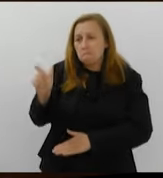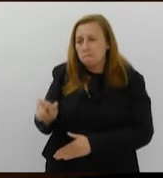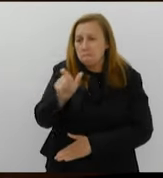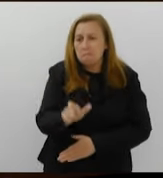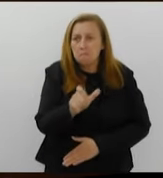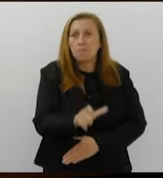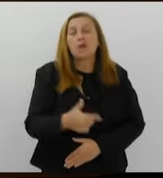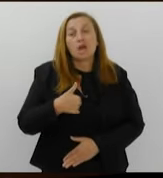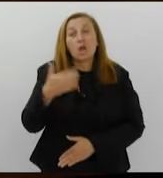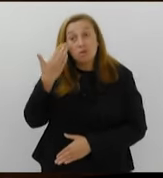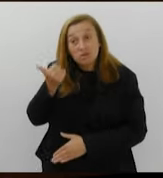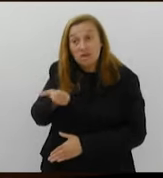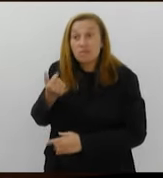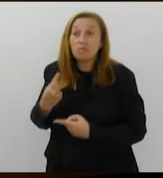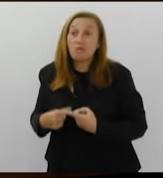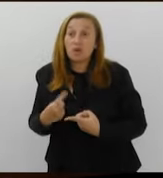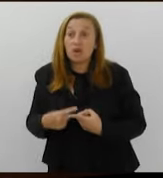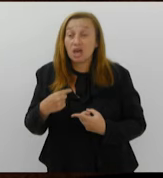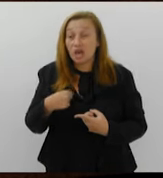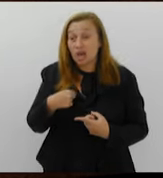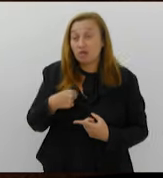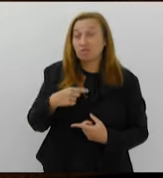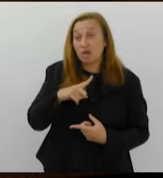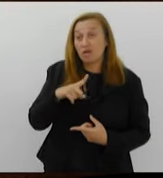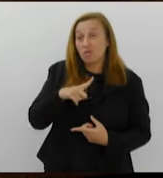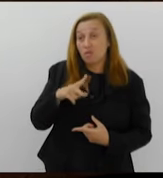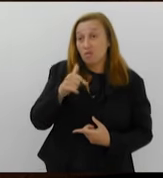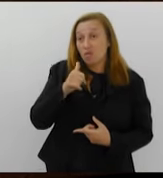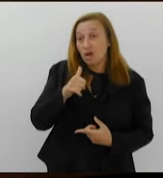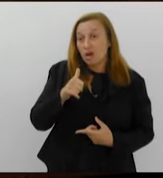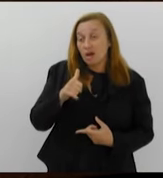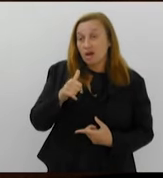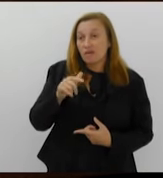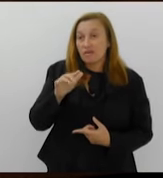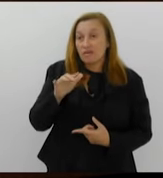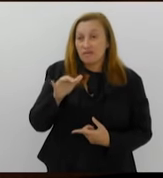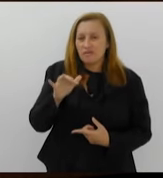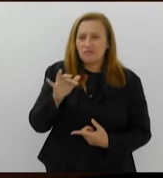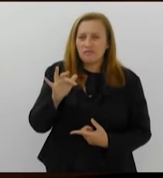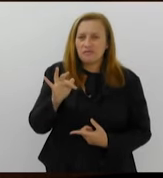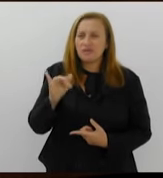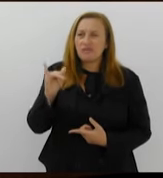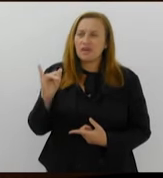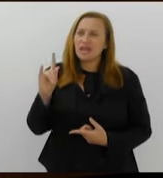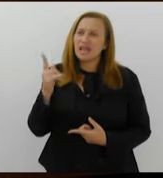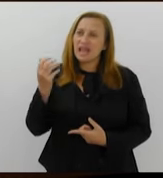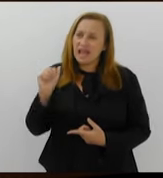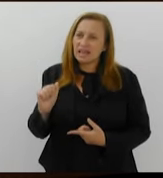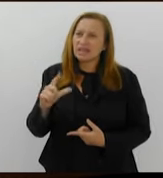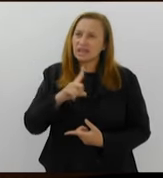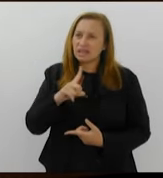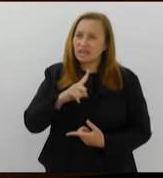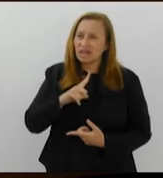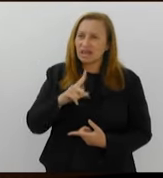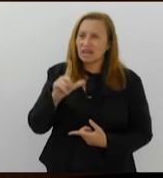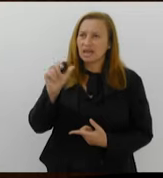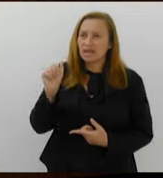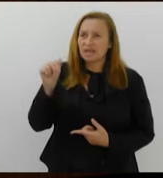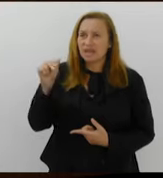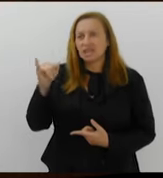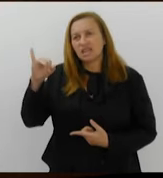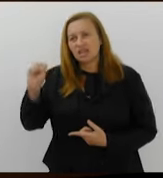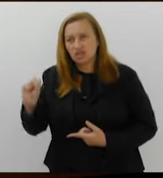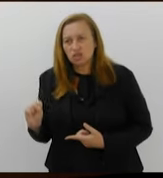pessoas. E eu sei disso, que eu tenho uma afilhada que tem nanismo, apesar de muito